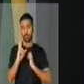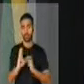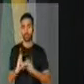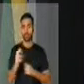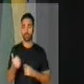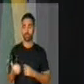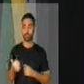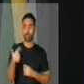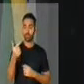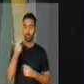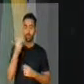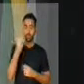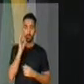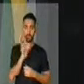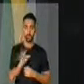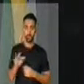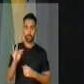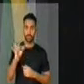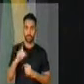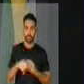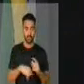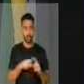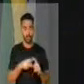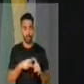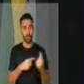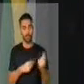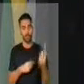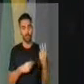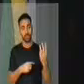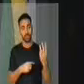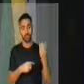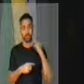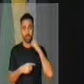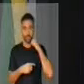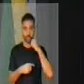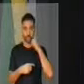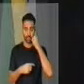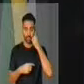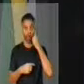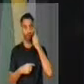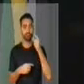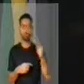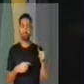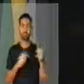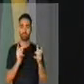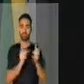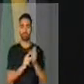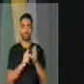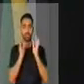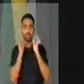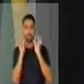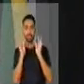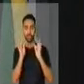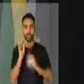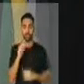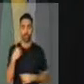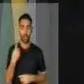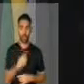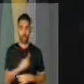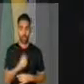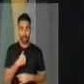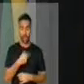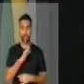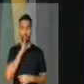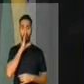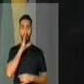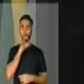da Paraíba e dos 3 senadores, e Antônio Cardeiro Arnoux é testemunho, tem sido omissa esta causa.